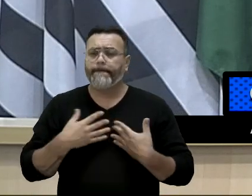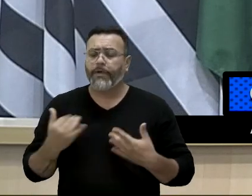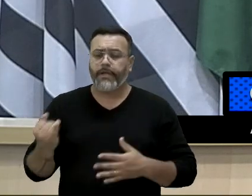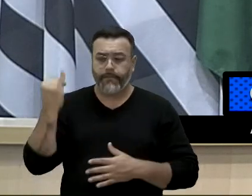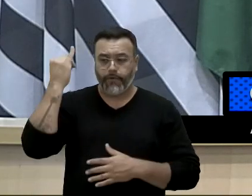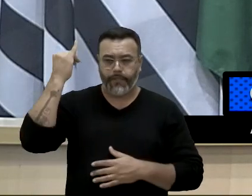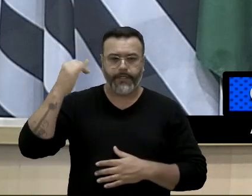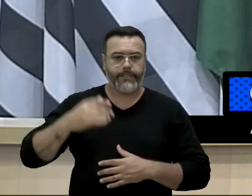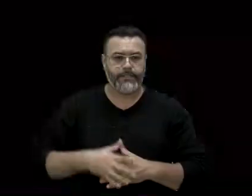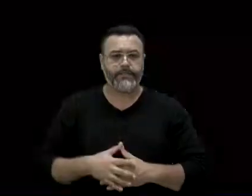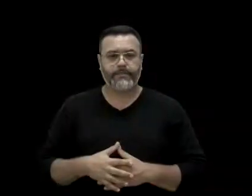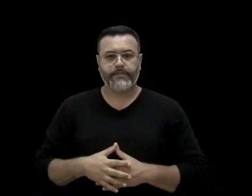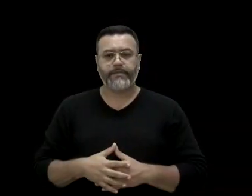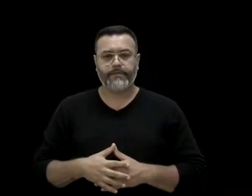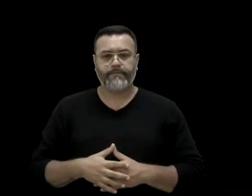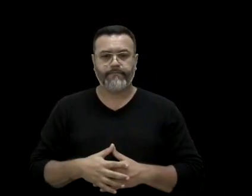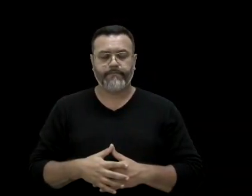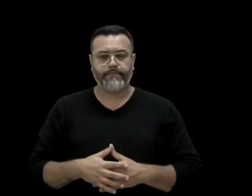mães.